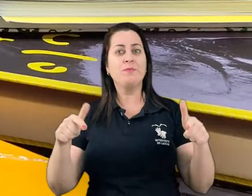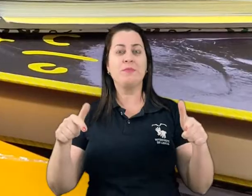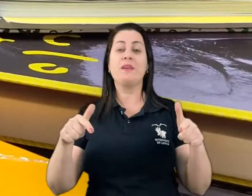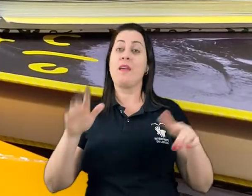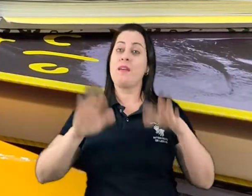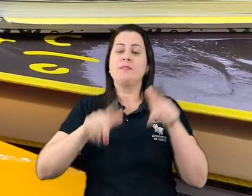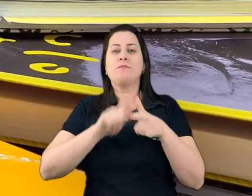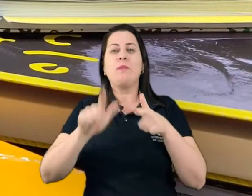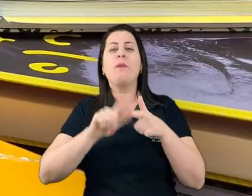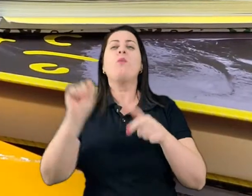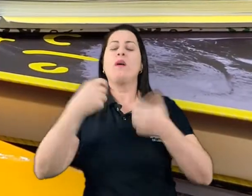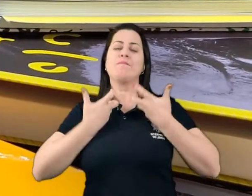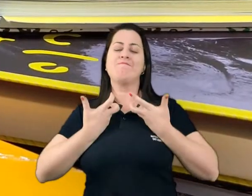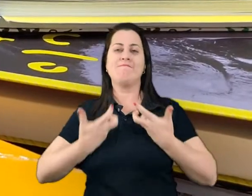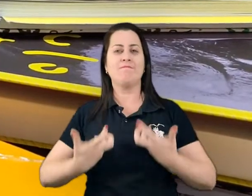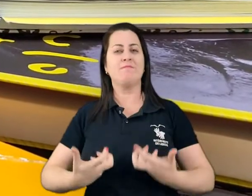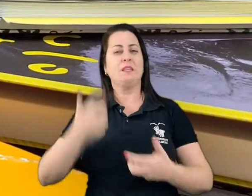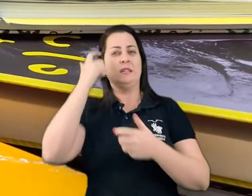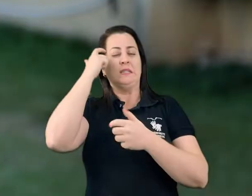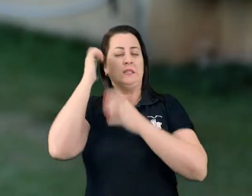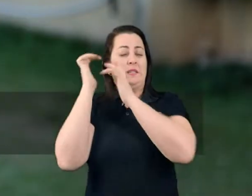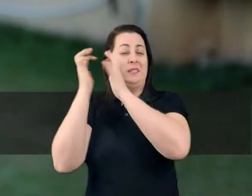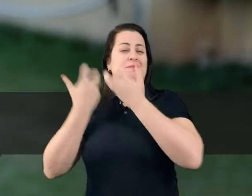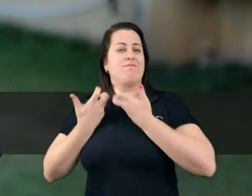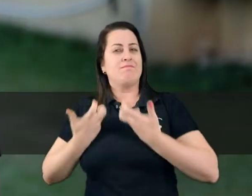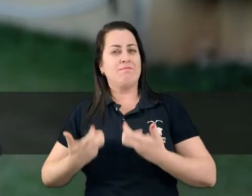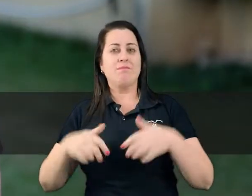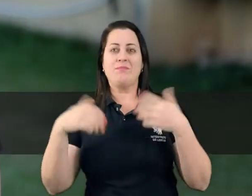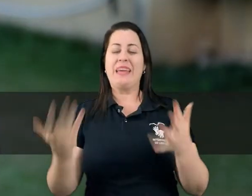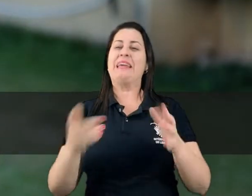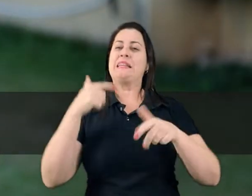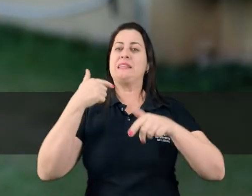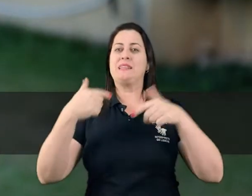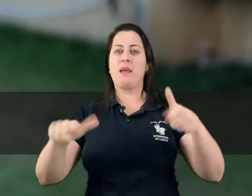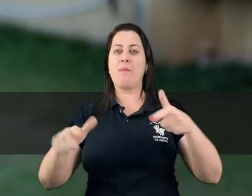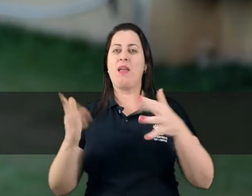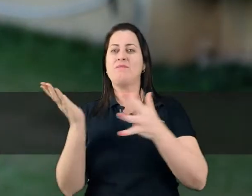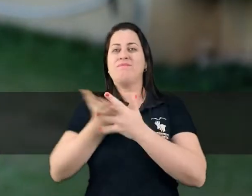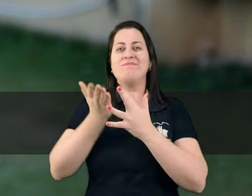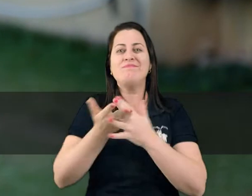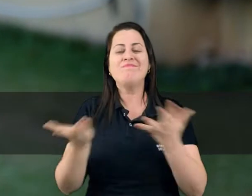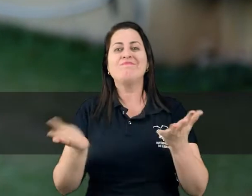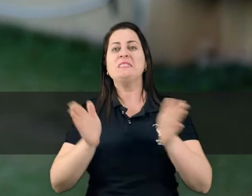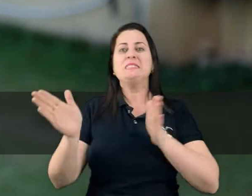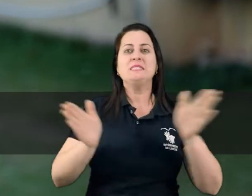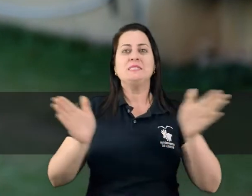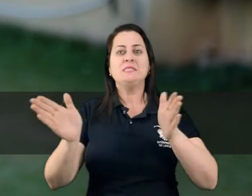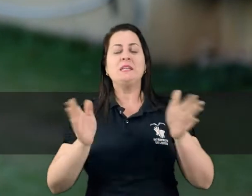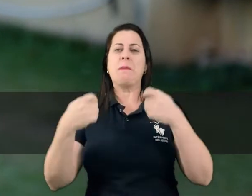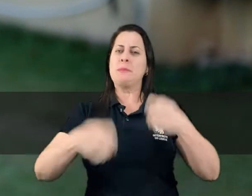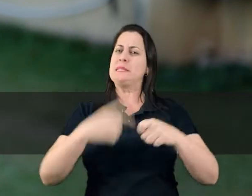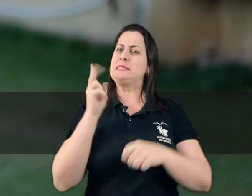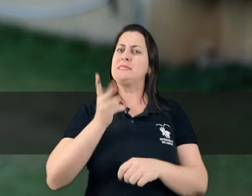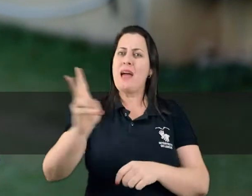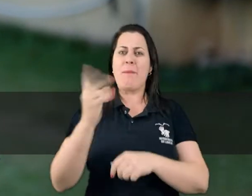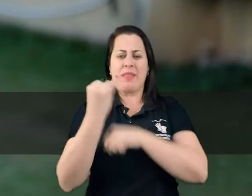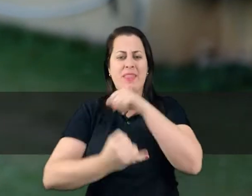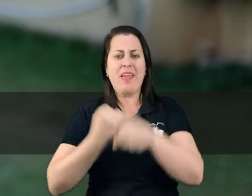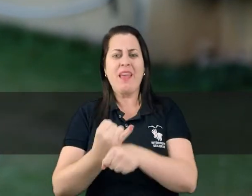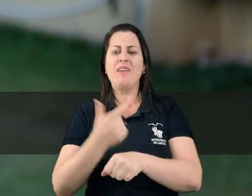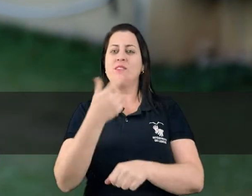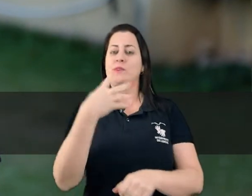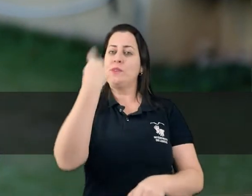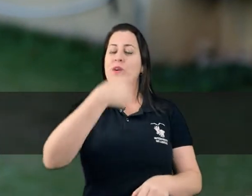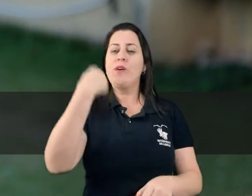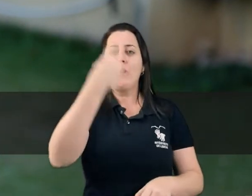o problema pode ser O esgotamento com o trabalho híbrido E aí a necessidade de você tá conectado no